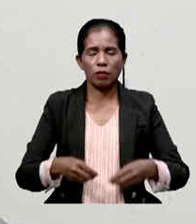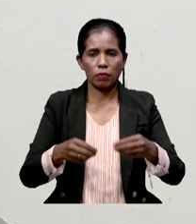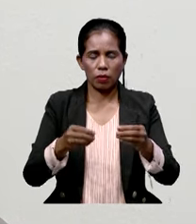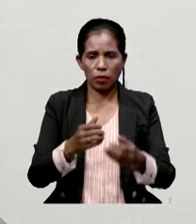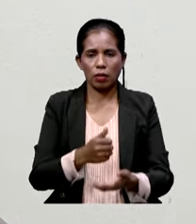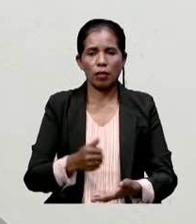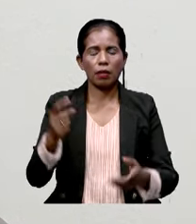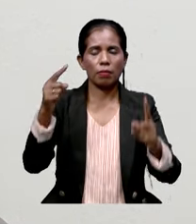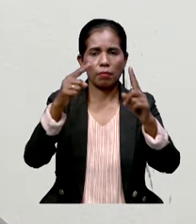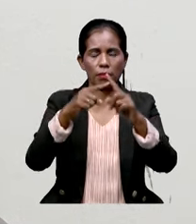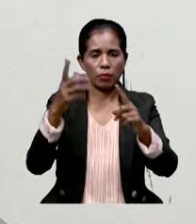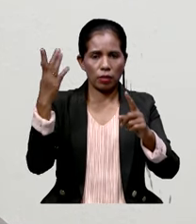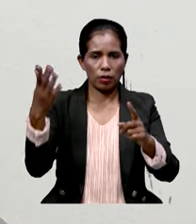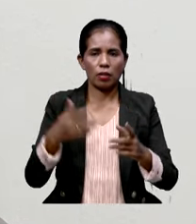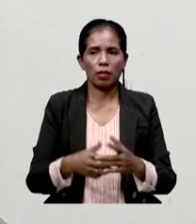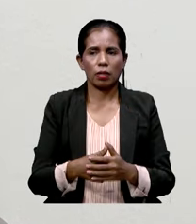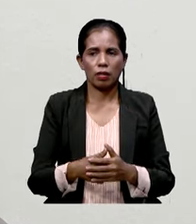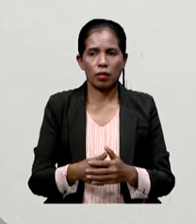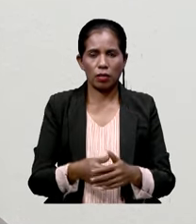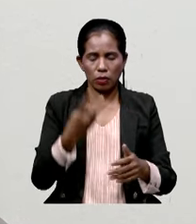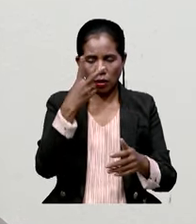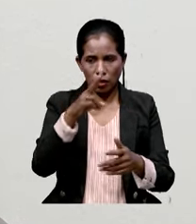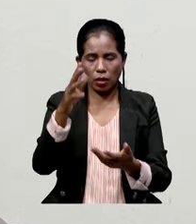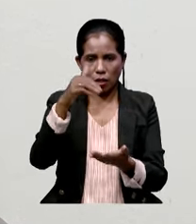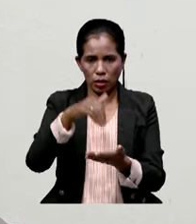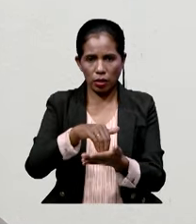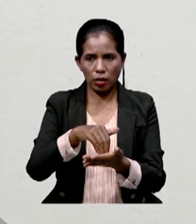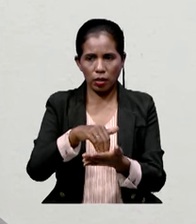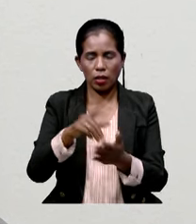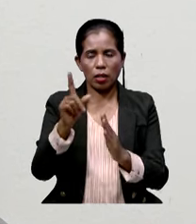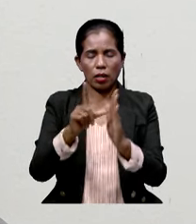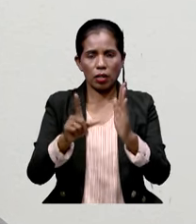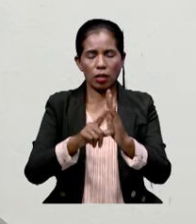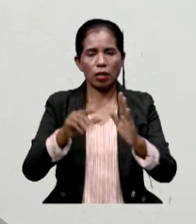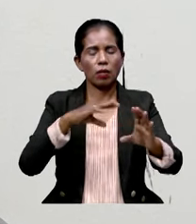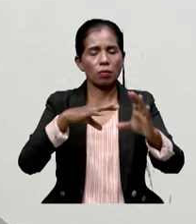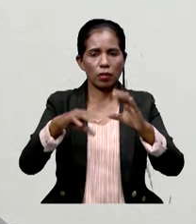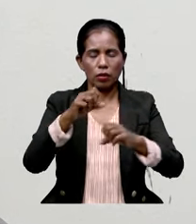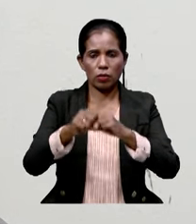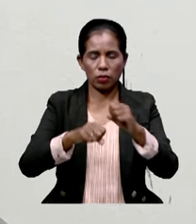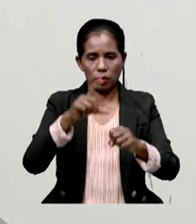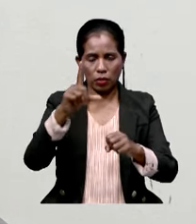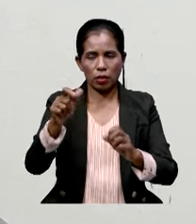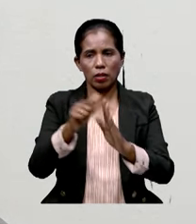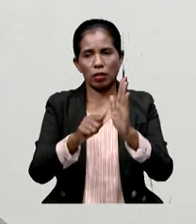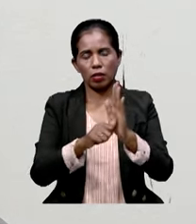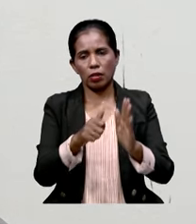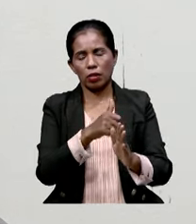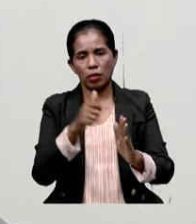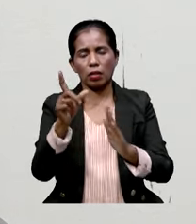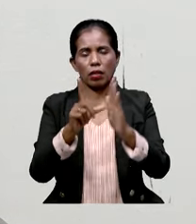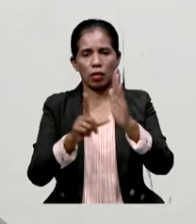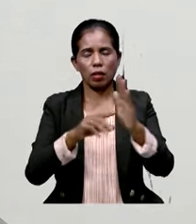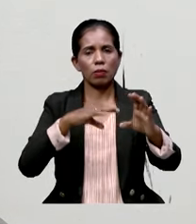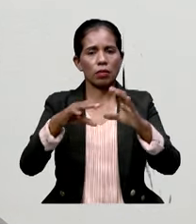ba iha aturreve filafale lei comunicação social. Artigo balo e a lei comunicação